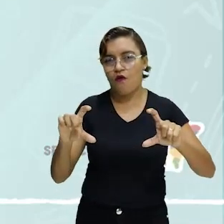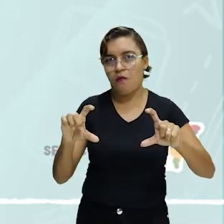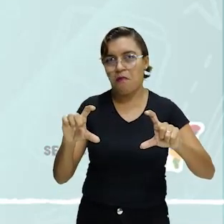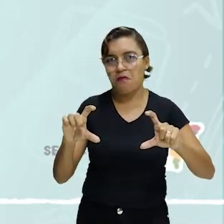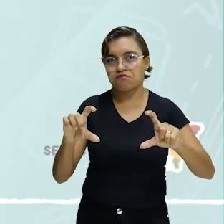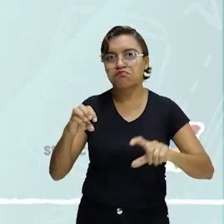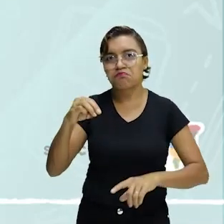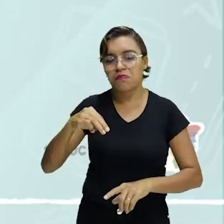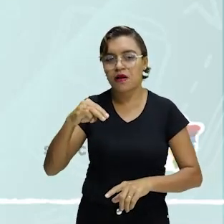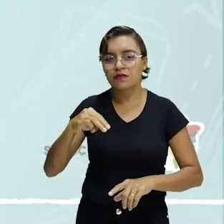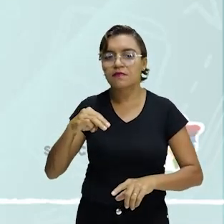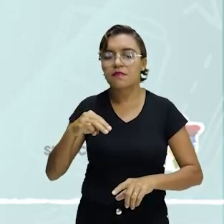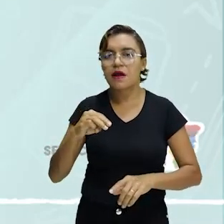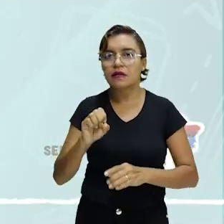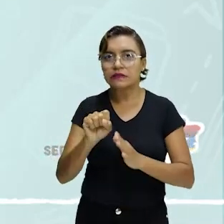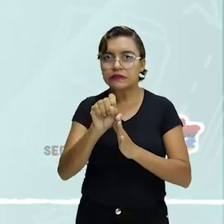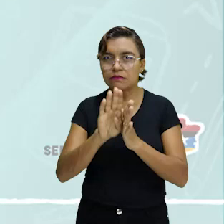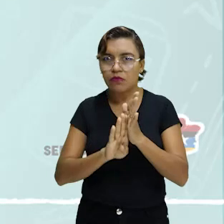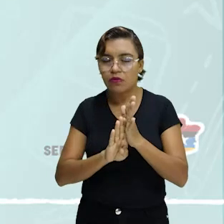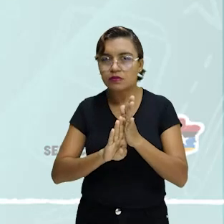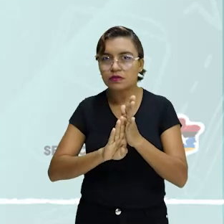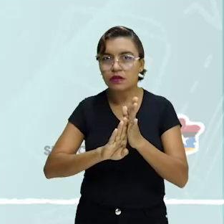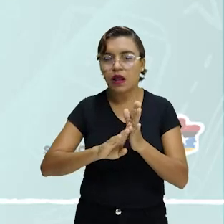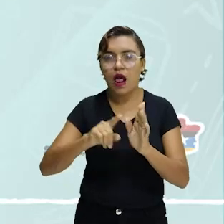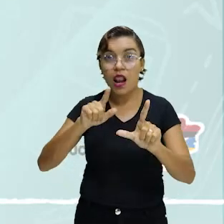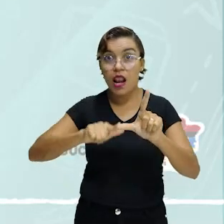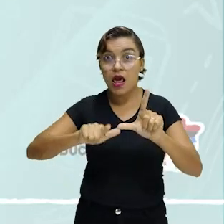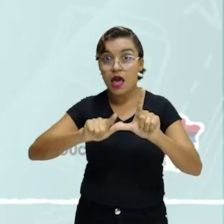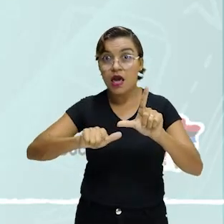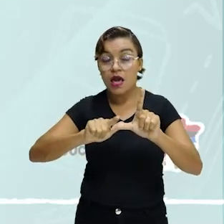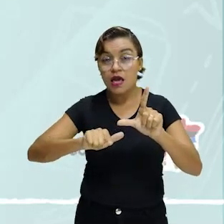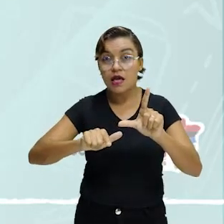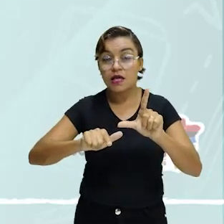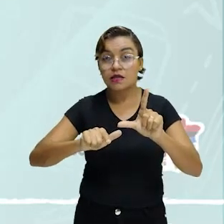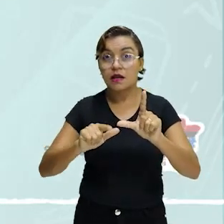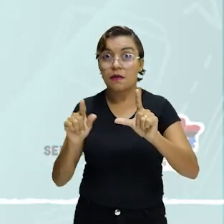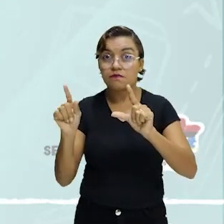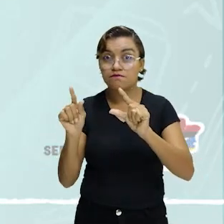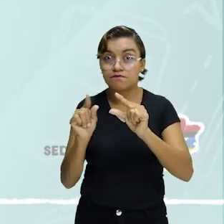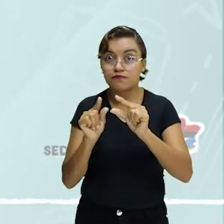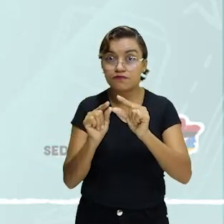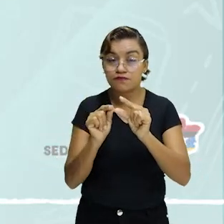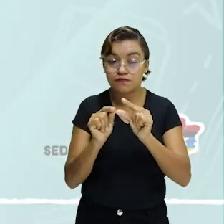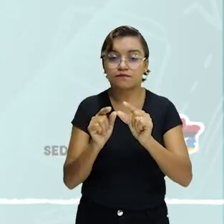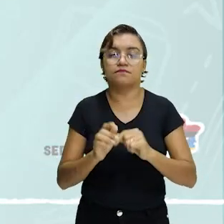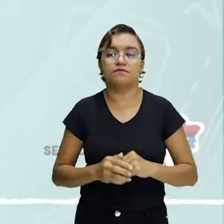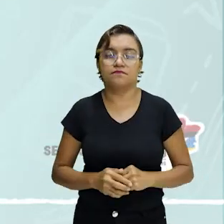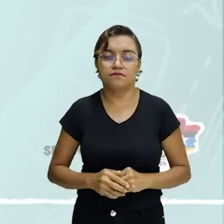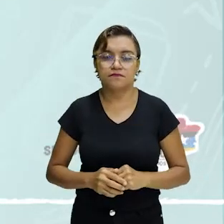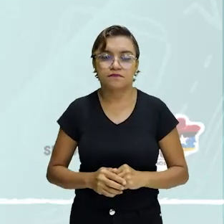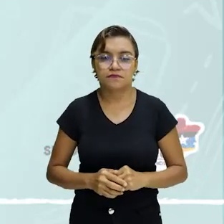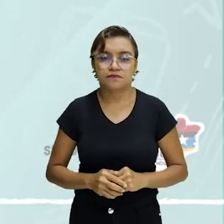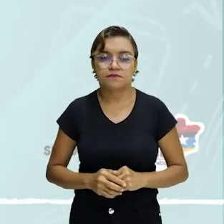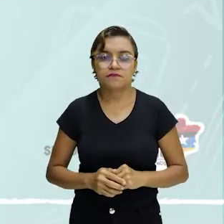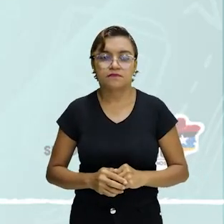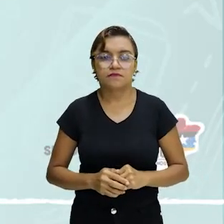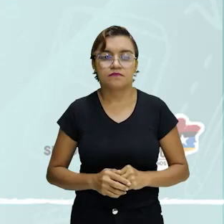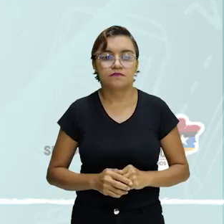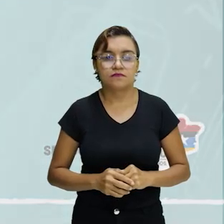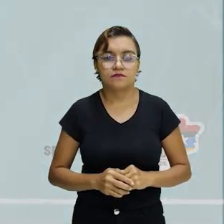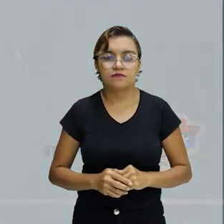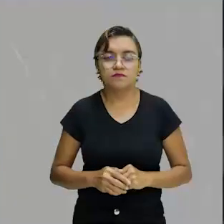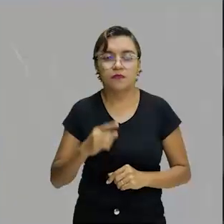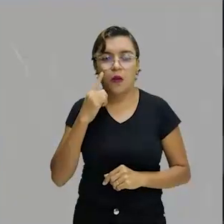Toda proposição tem uma simbolização, claro, a partir de uma letra minúscula. Ora, alguns vegetais são